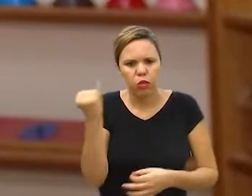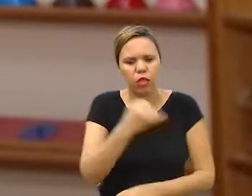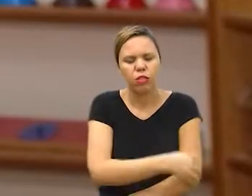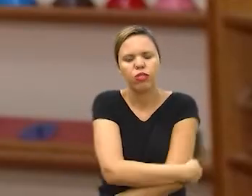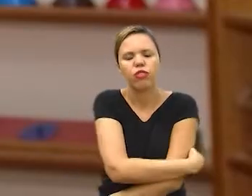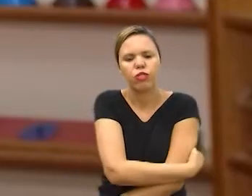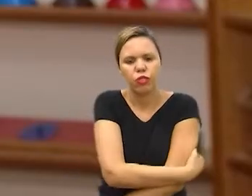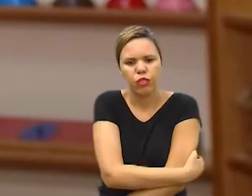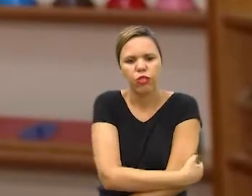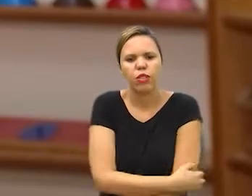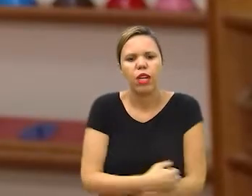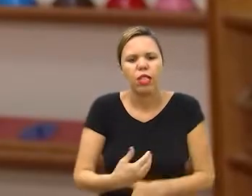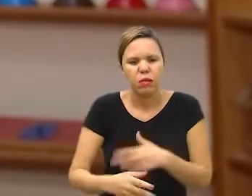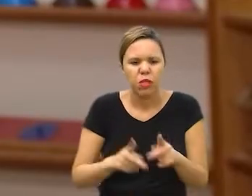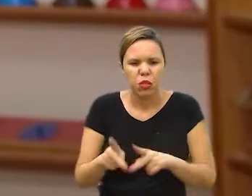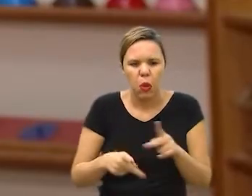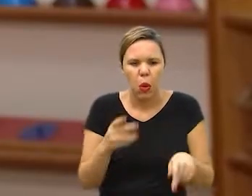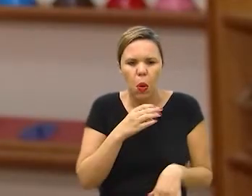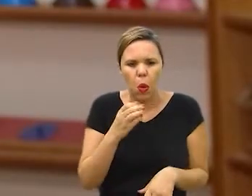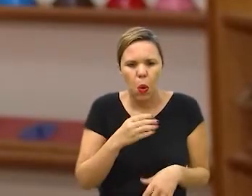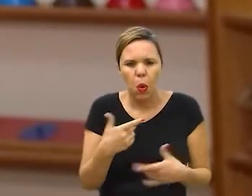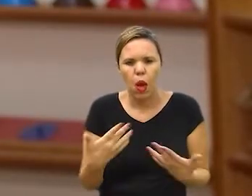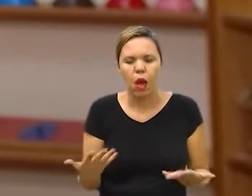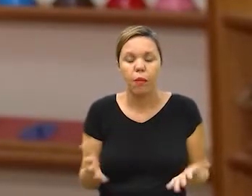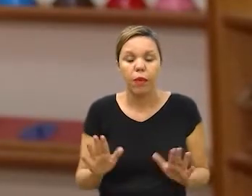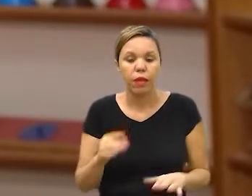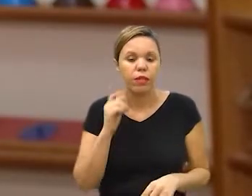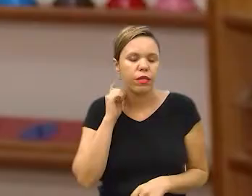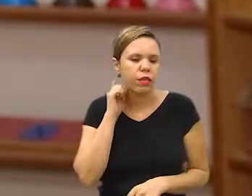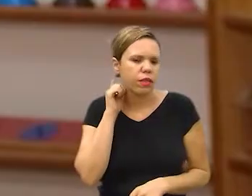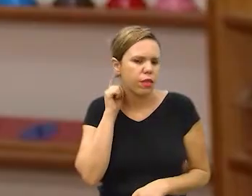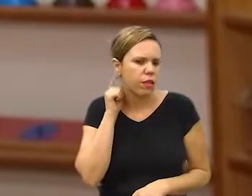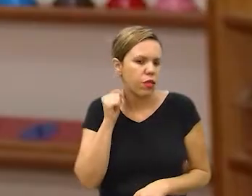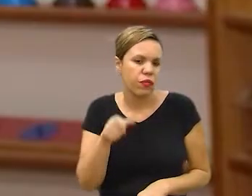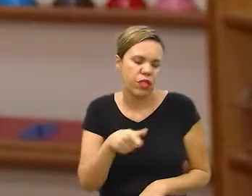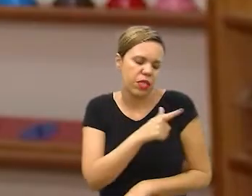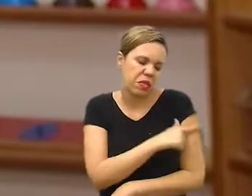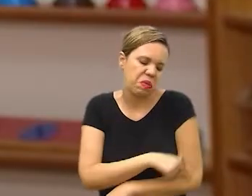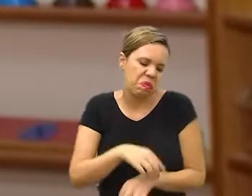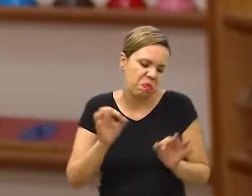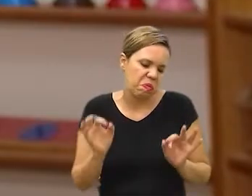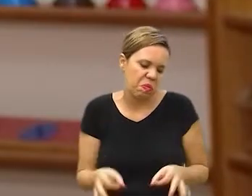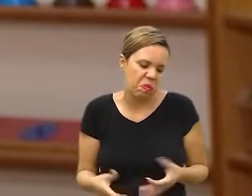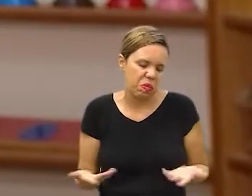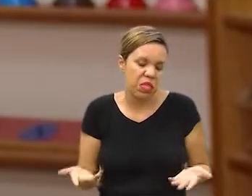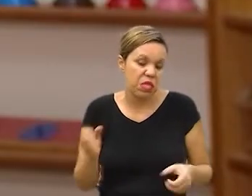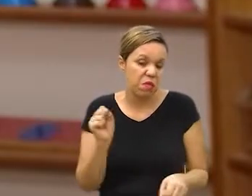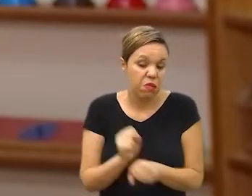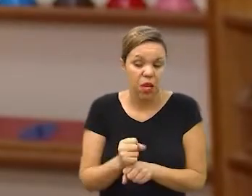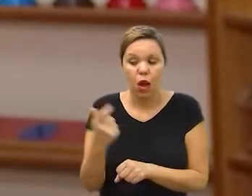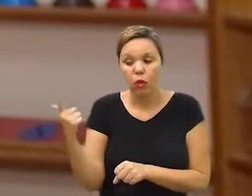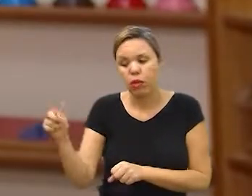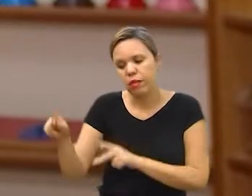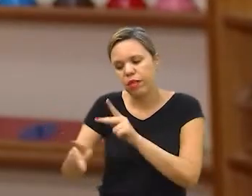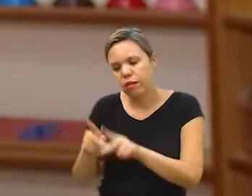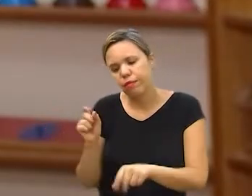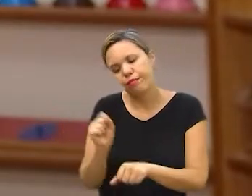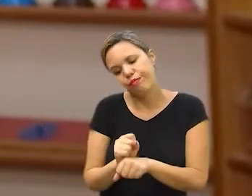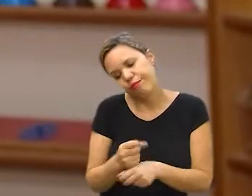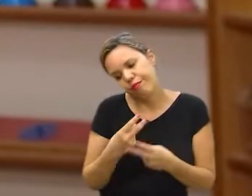hoje em dia, né, que está tudo uma correria, tudo muito rápido. Então você ser educado, esperar a vez do